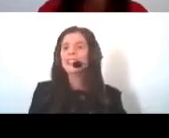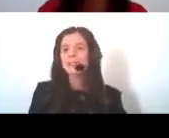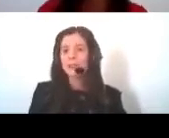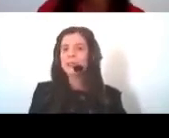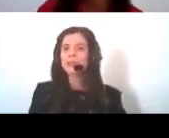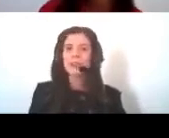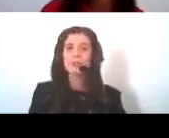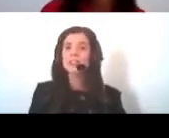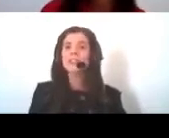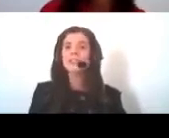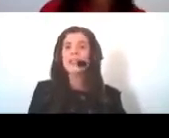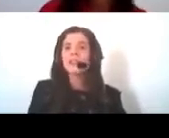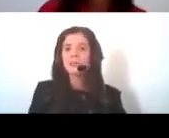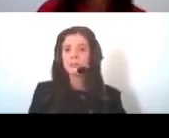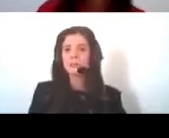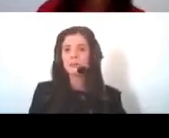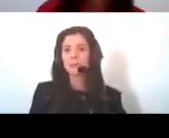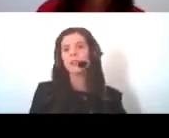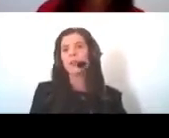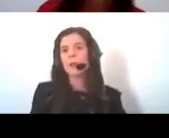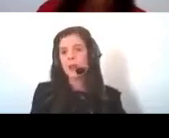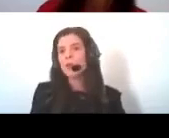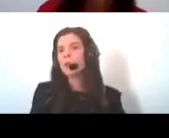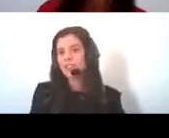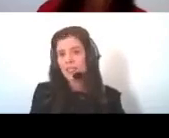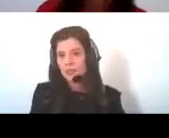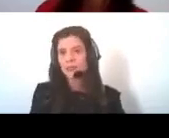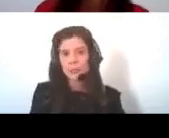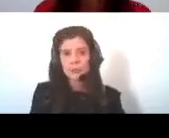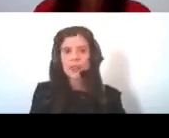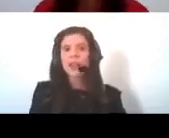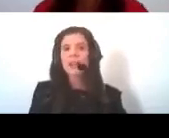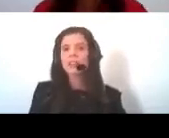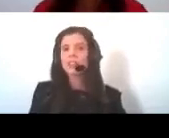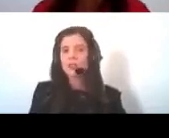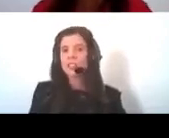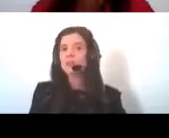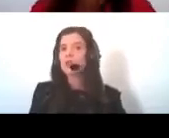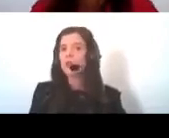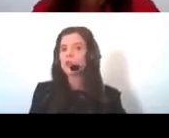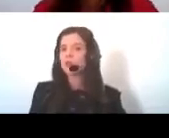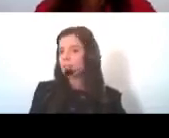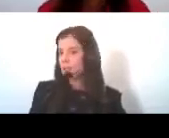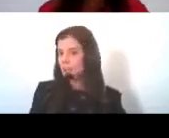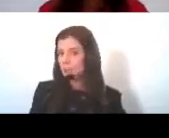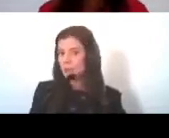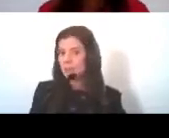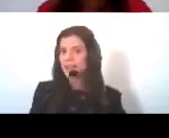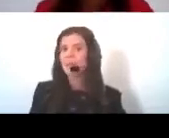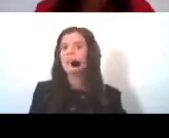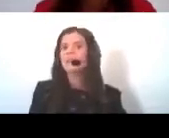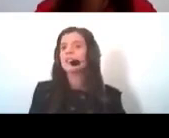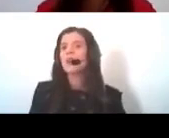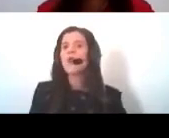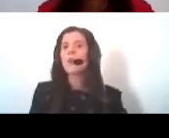de quitação eleitoral, você tem que ter cumprido o seu papel como cidadão. A certidão negativa de contas julgadas irregulares pelo